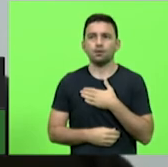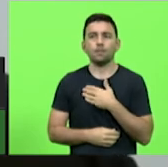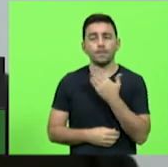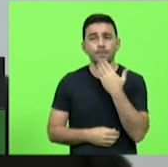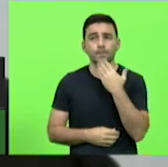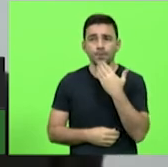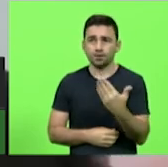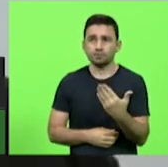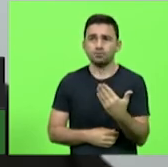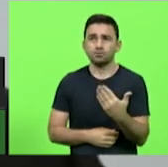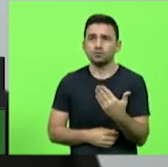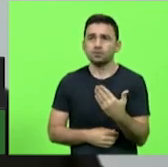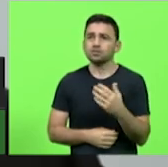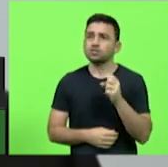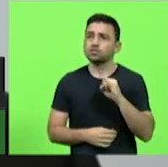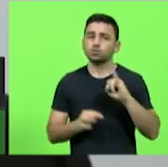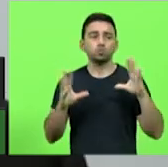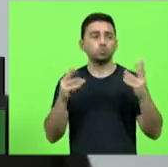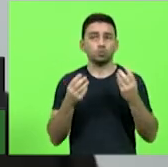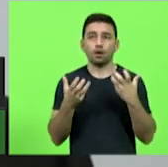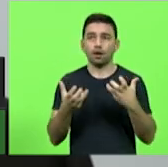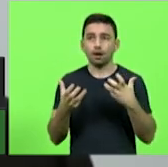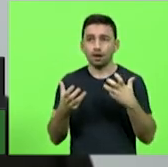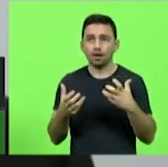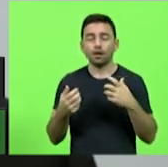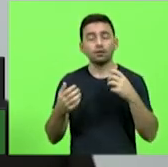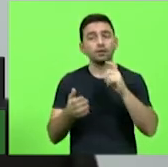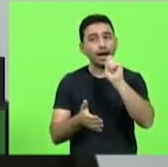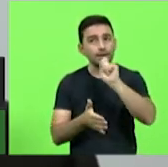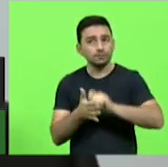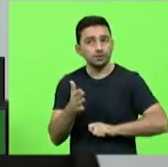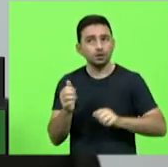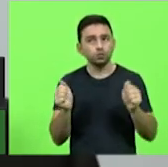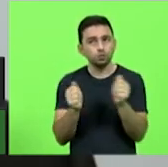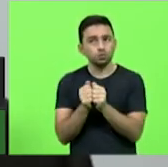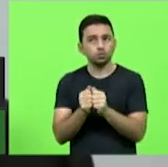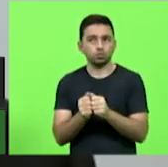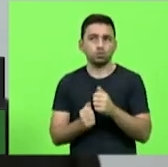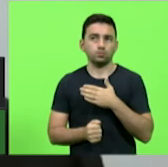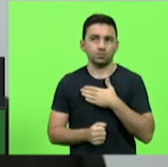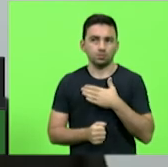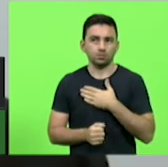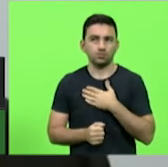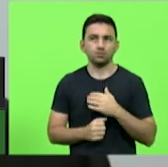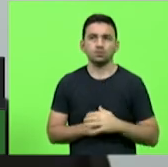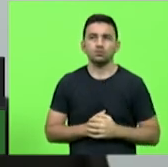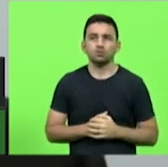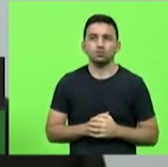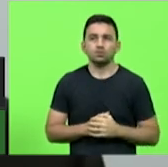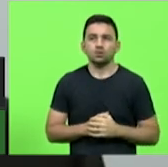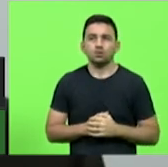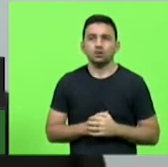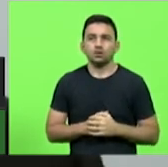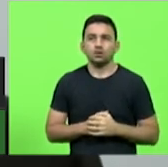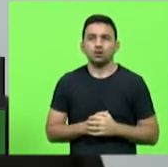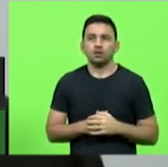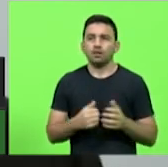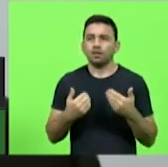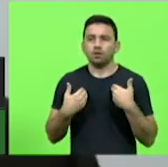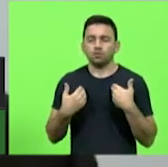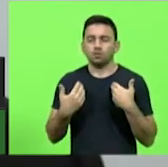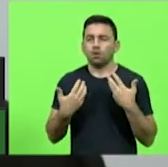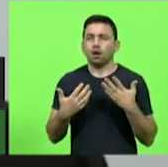que, se assim todos quiserem, que assinem essa emenda junto comigo. Eu não quero ser o